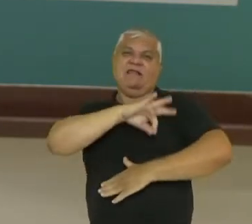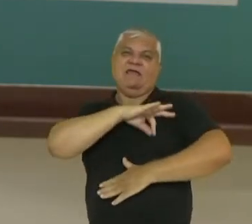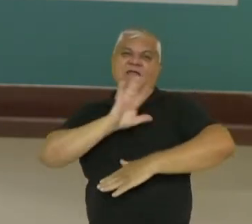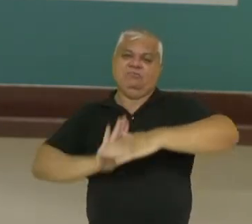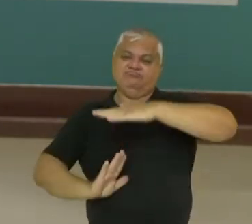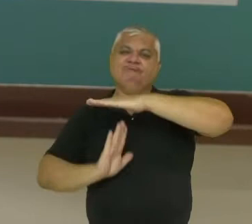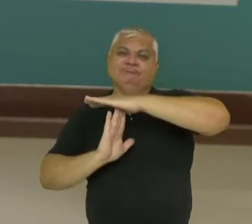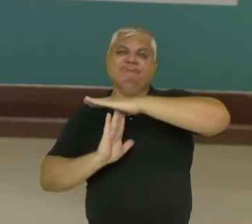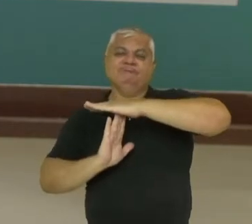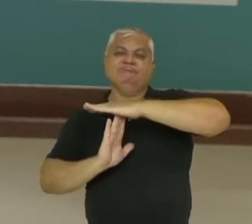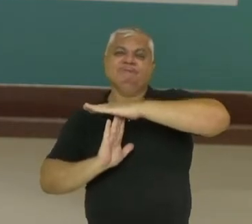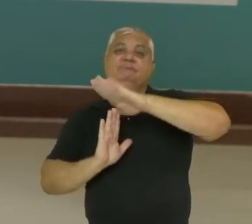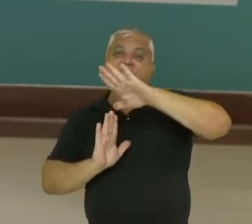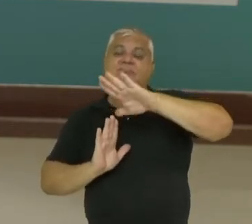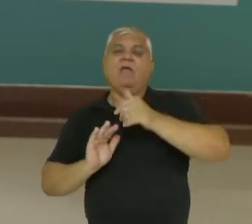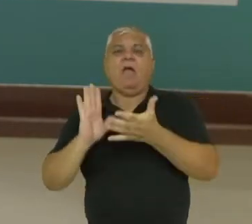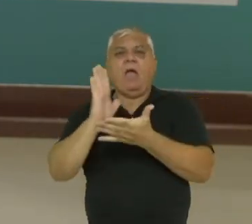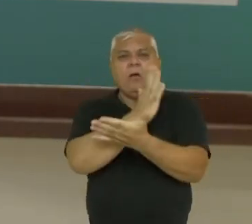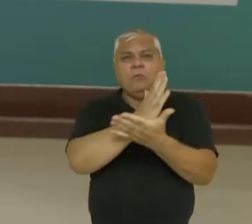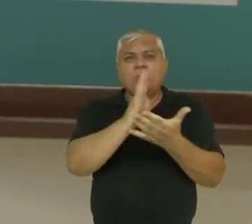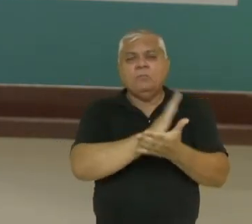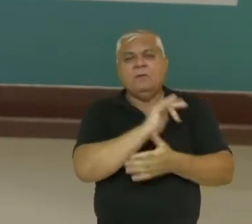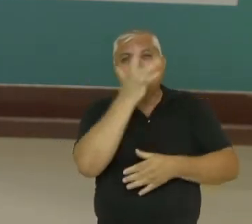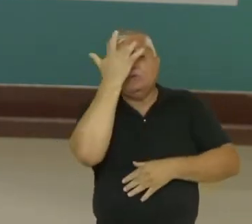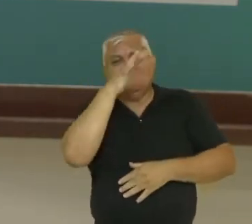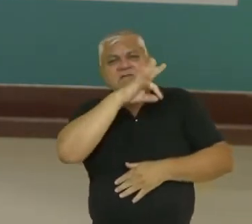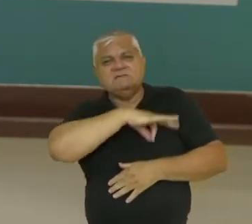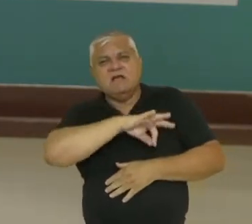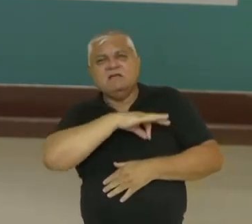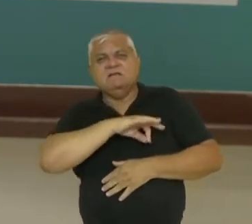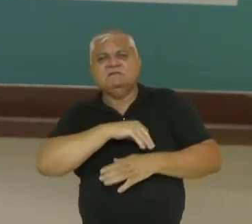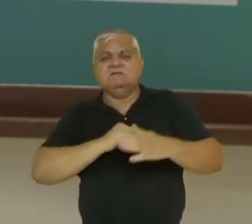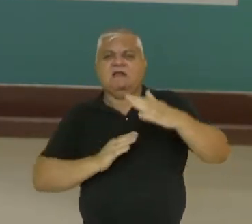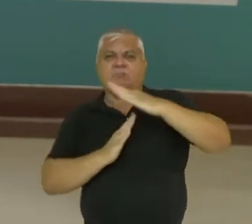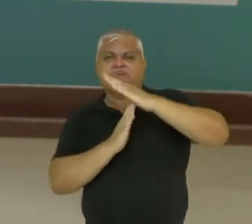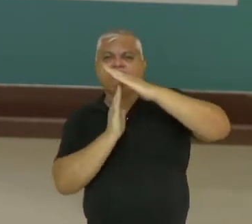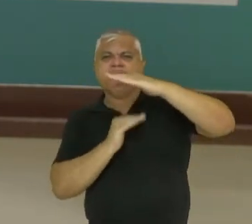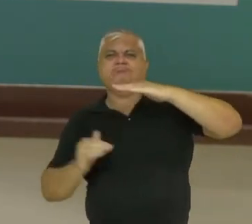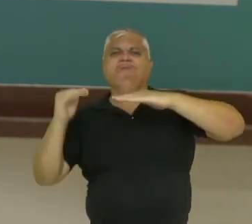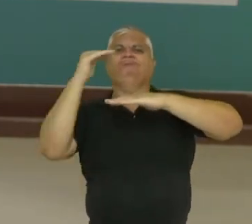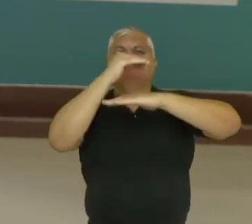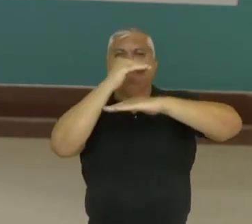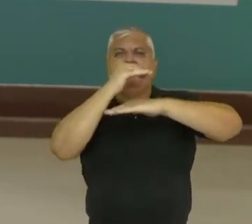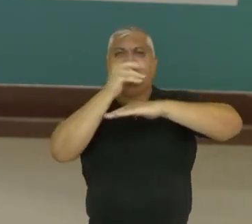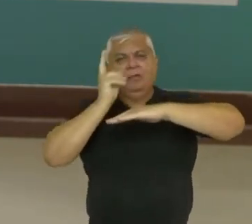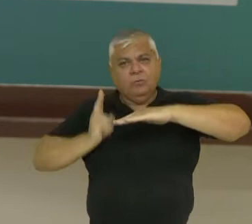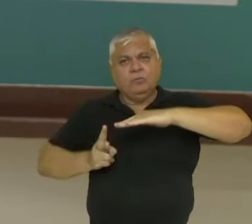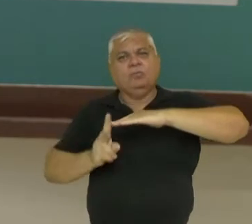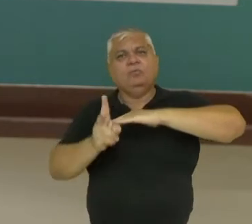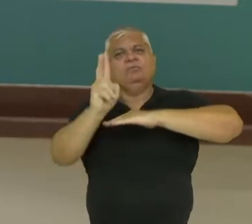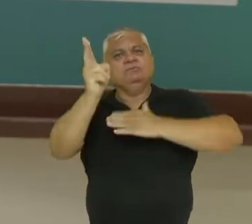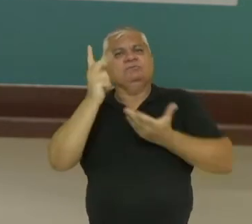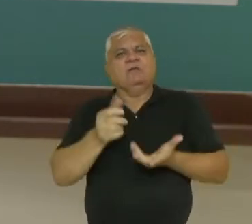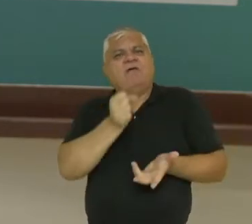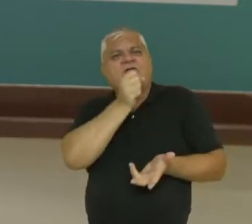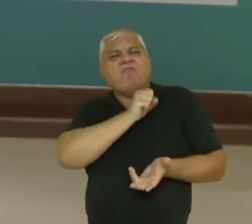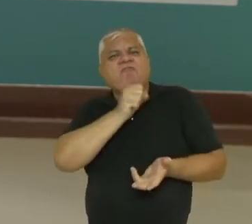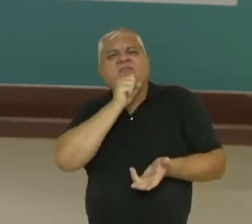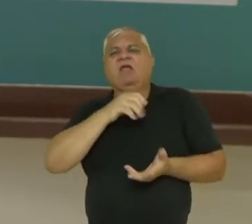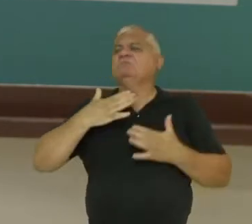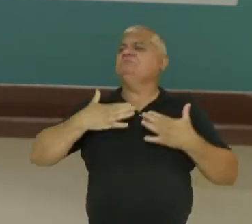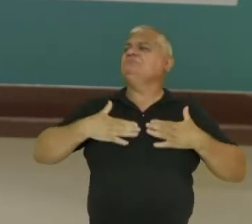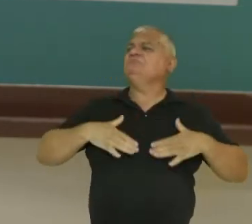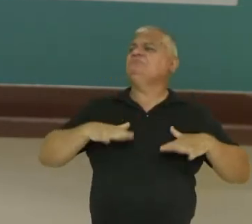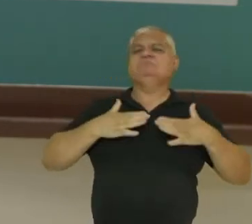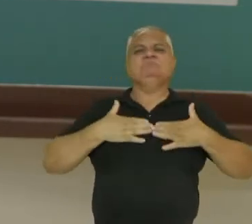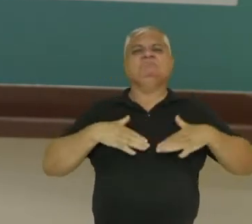máximo. E algumas pessoas têm um salário superior a esse teto e ela quer ter uma velhice mais tranquila. Então